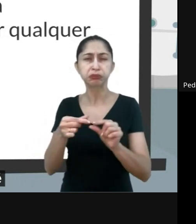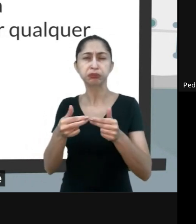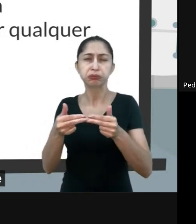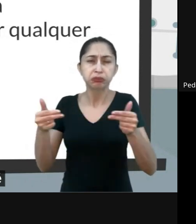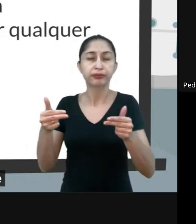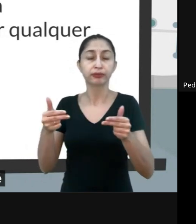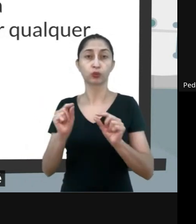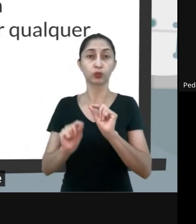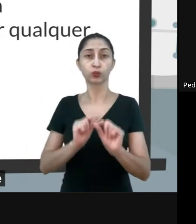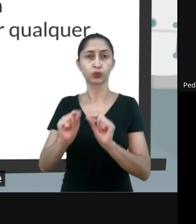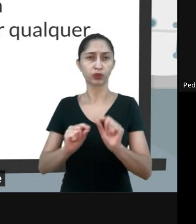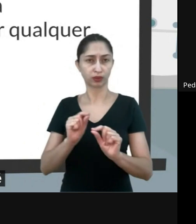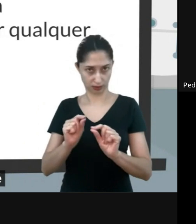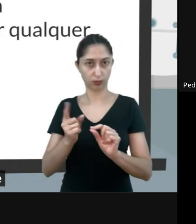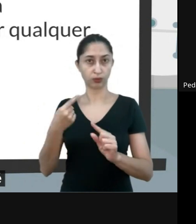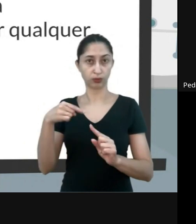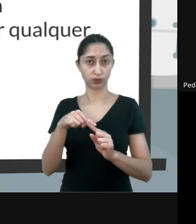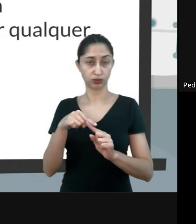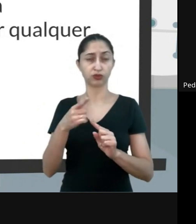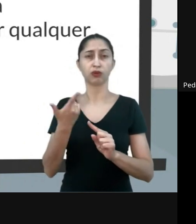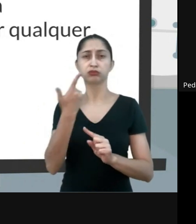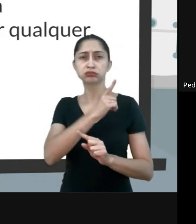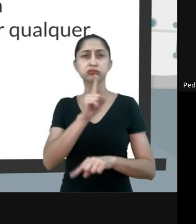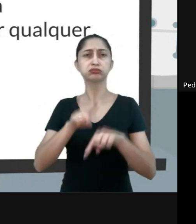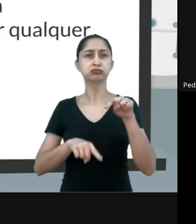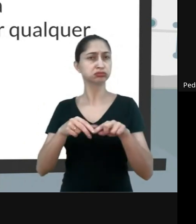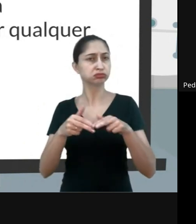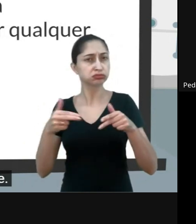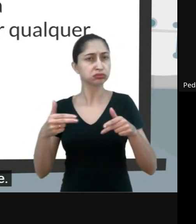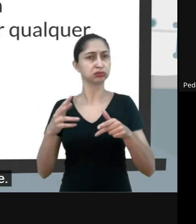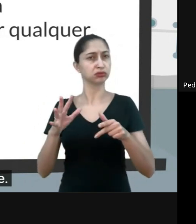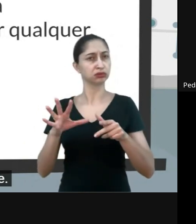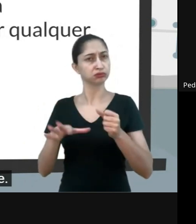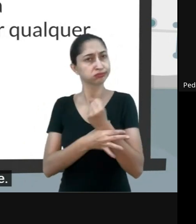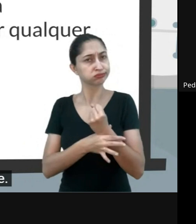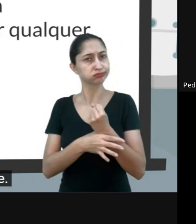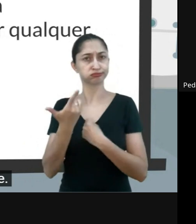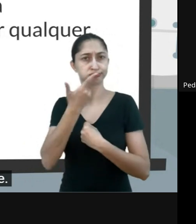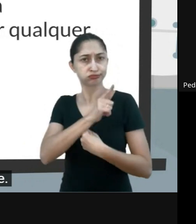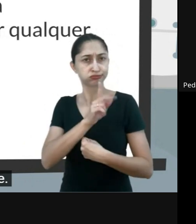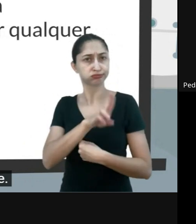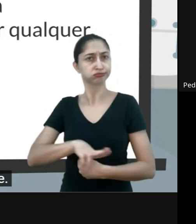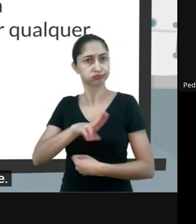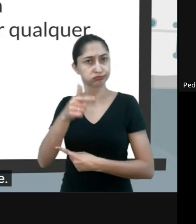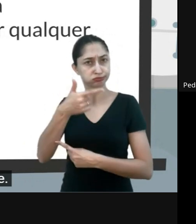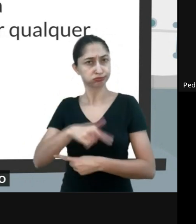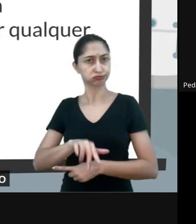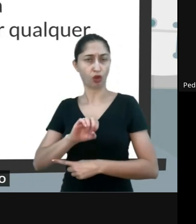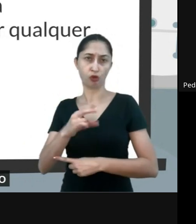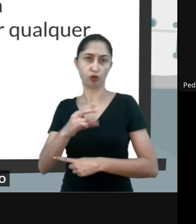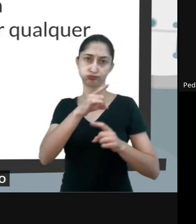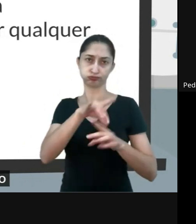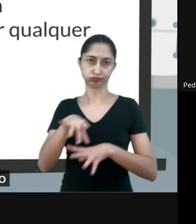O objetivo da descontaminação é tornar qualquer material seguro para sua reutilização ou descarte.